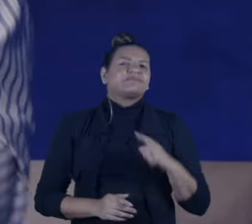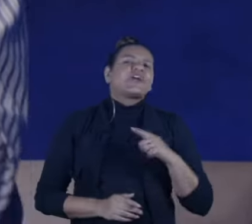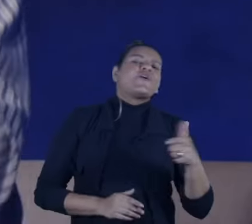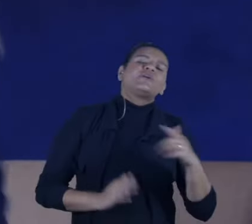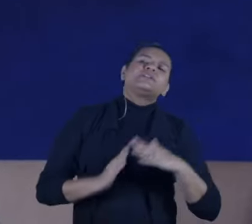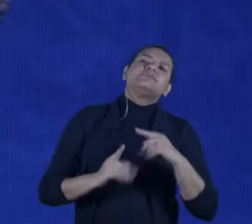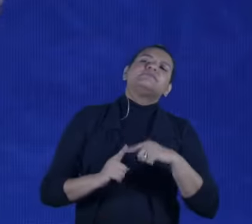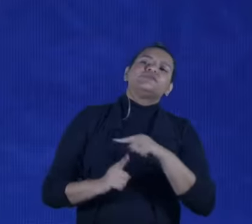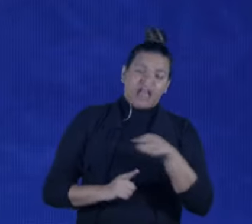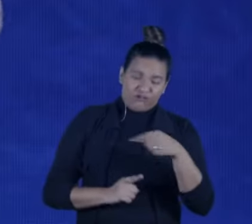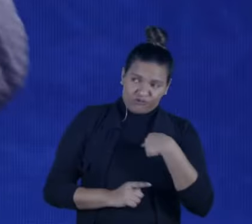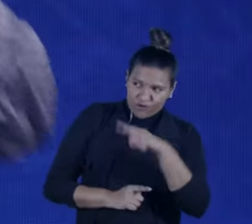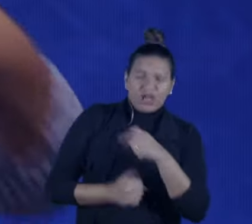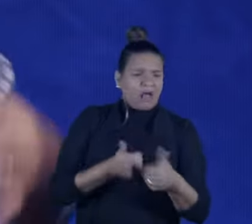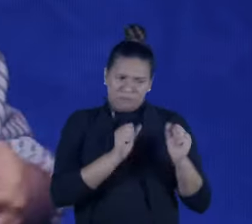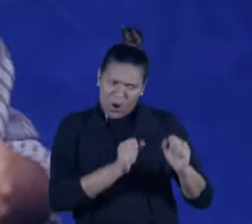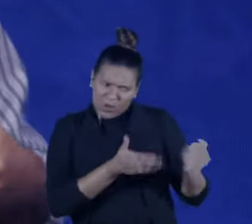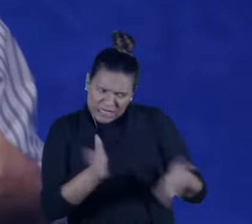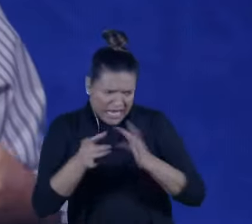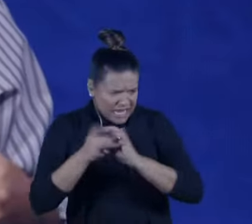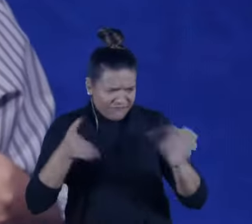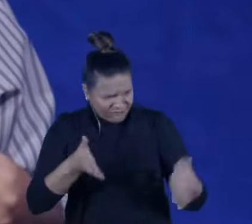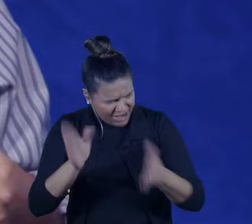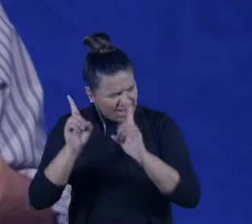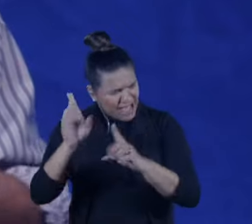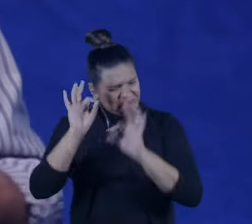ali, nesse você não vai de jeito nenhum.